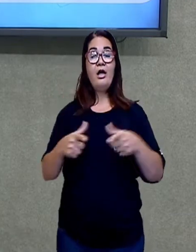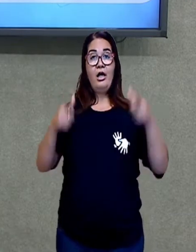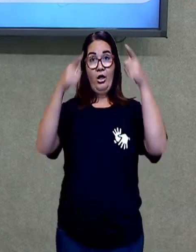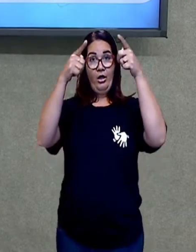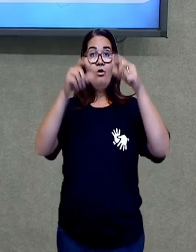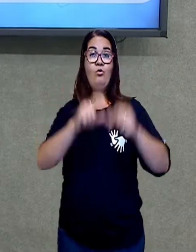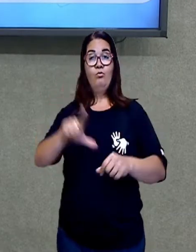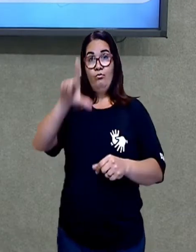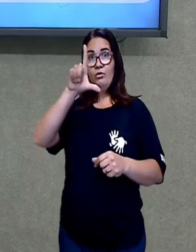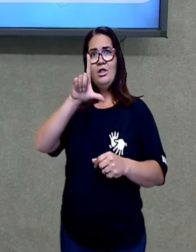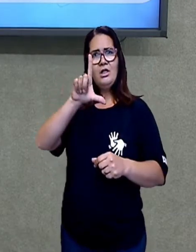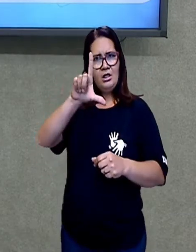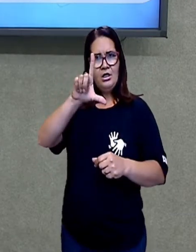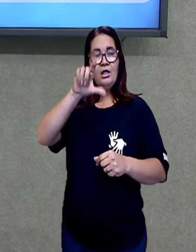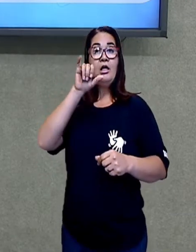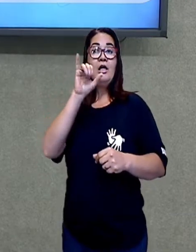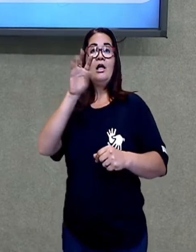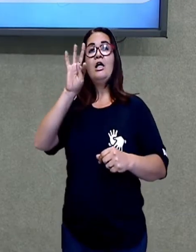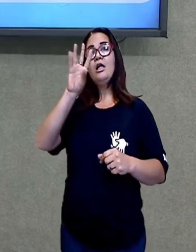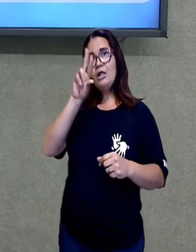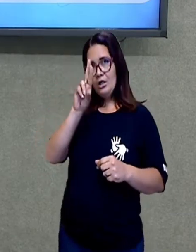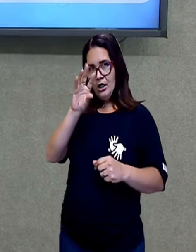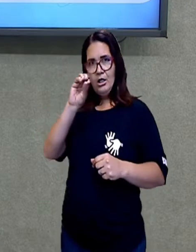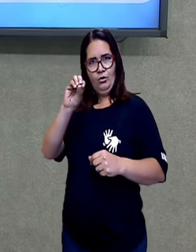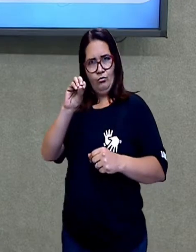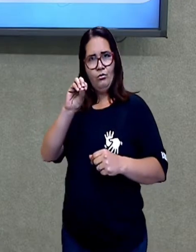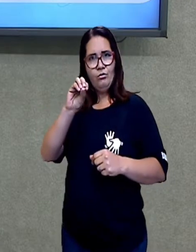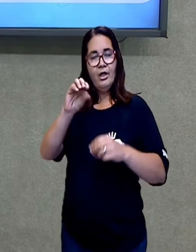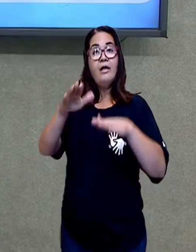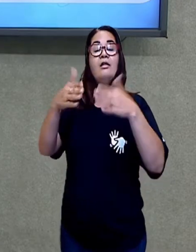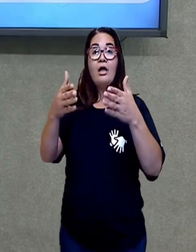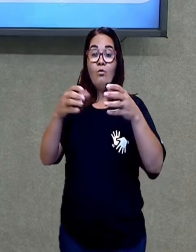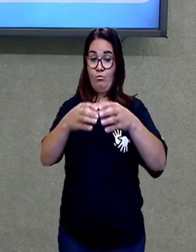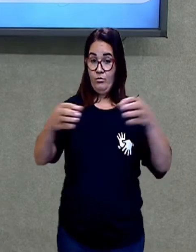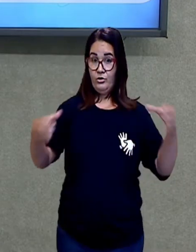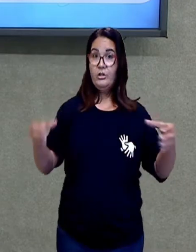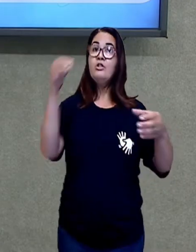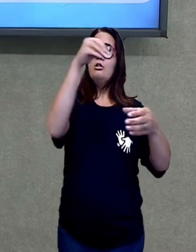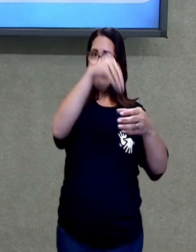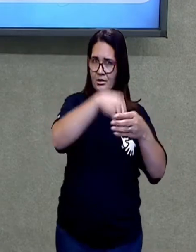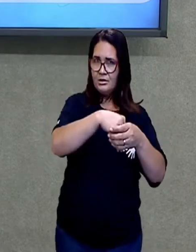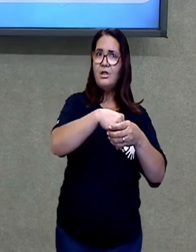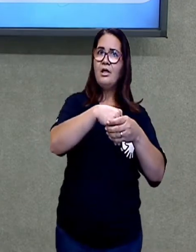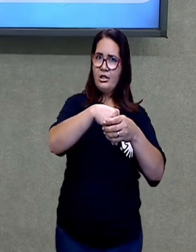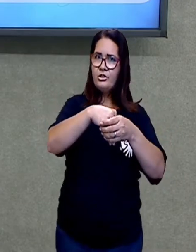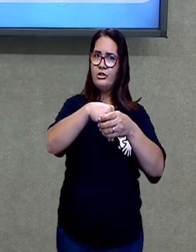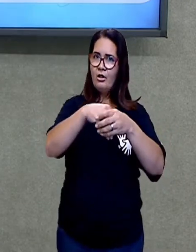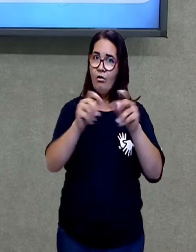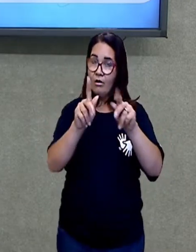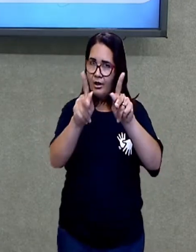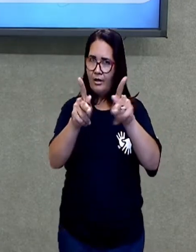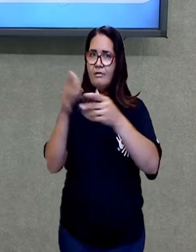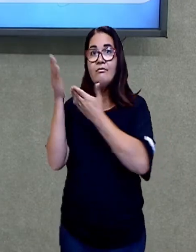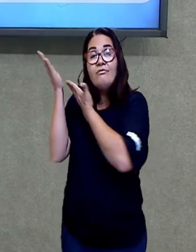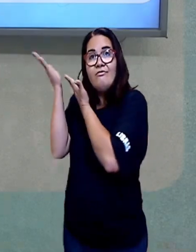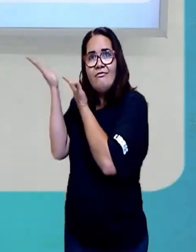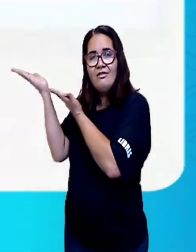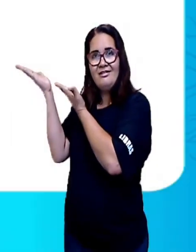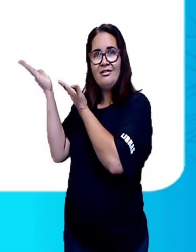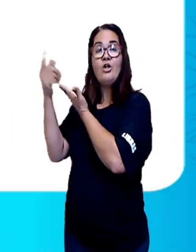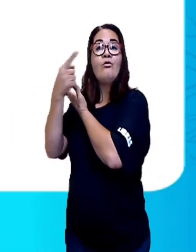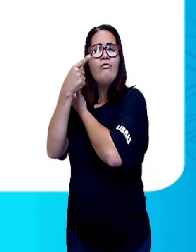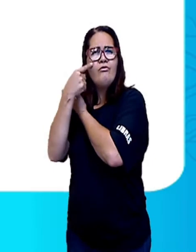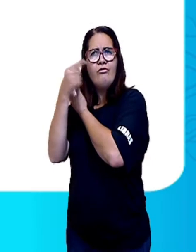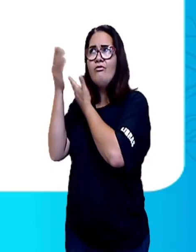medida padrão para definir as medidas de capacidade. Vamos analisar um exemplo a seguir. Então eu